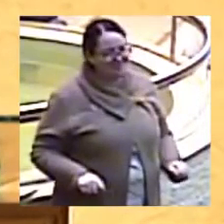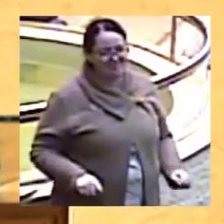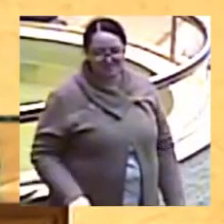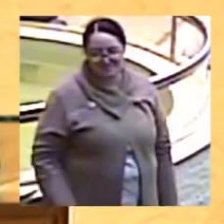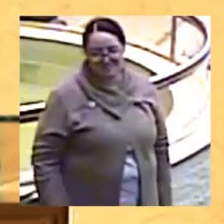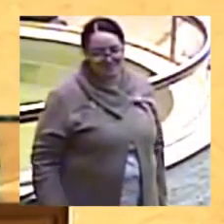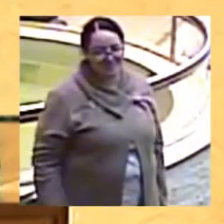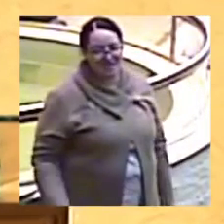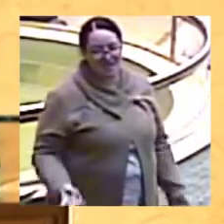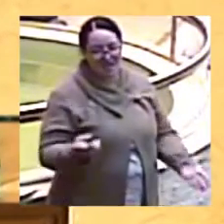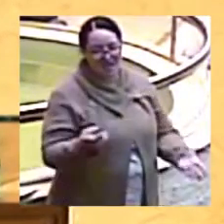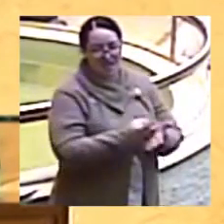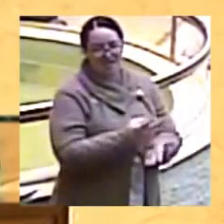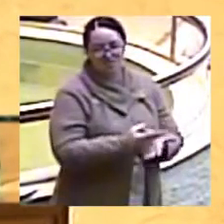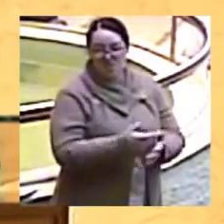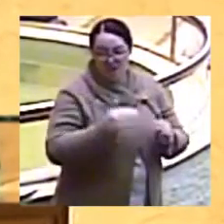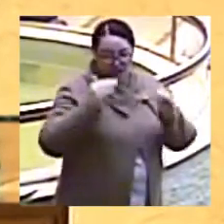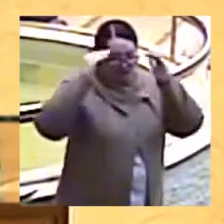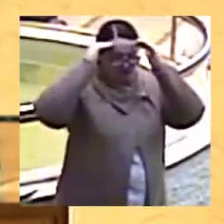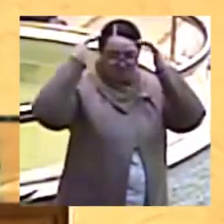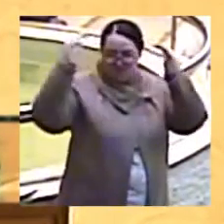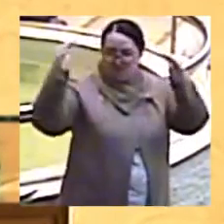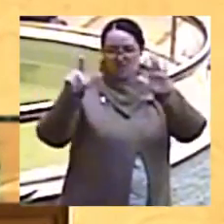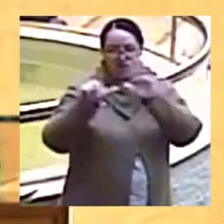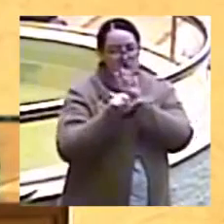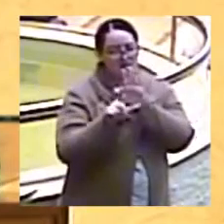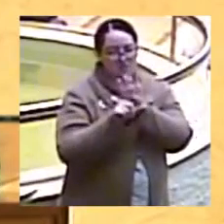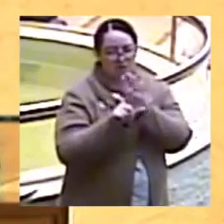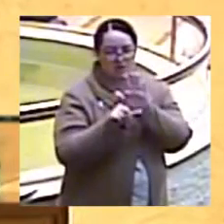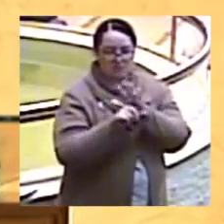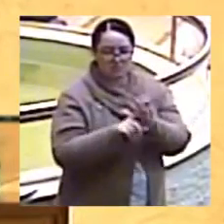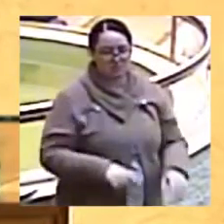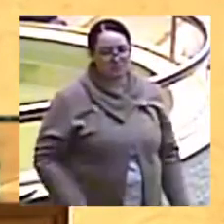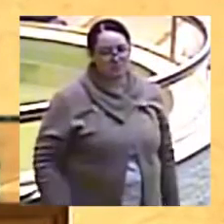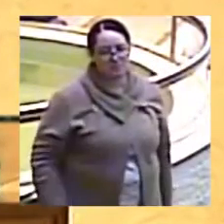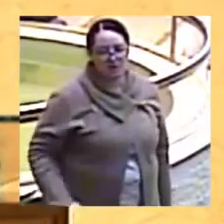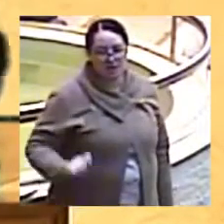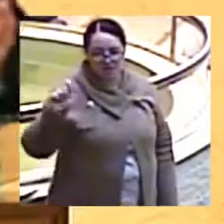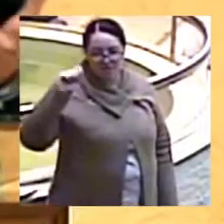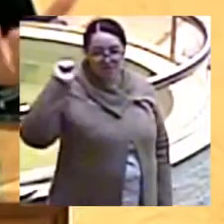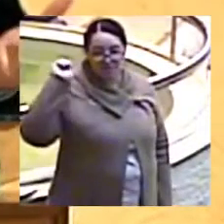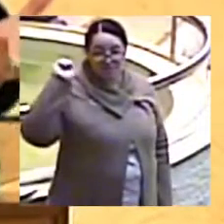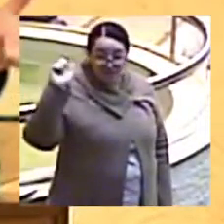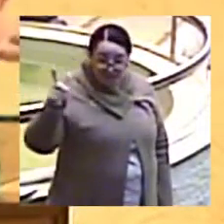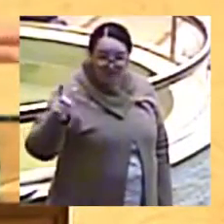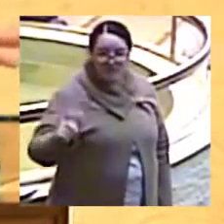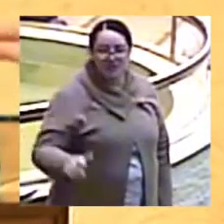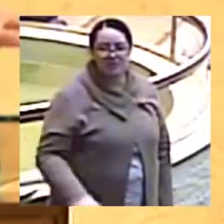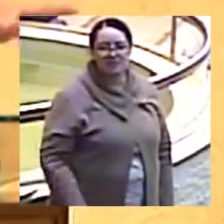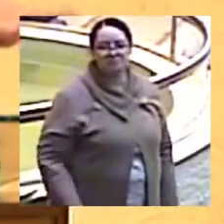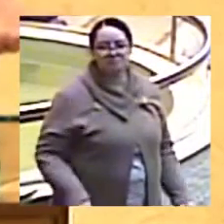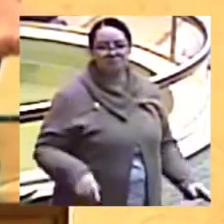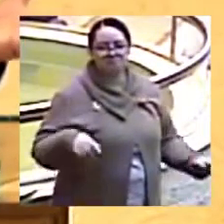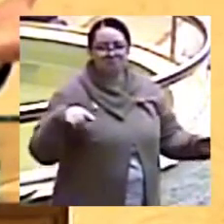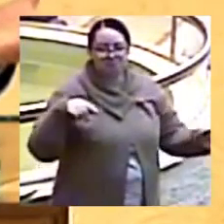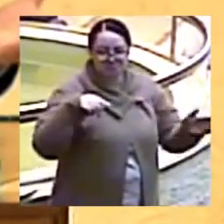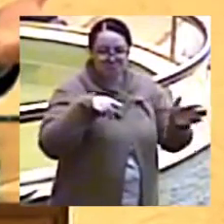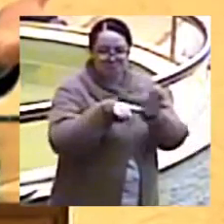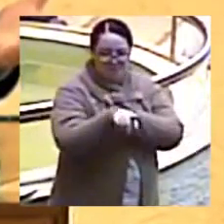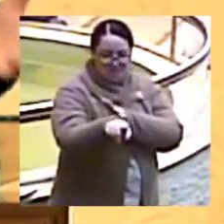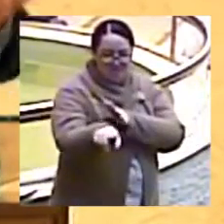respeitar a lei. E o salmista, então, Davi, ele pergunta no verso 3,